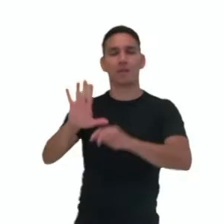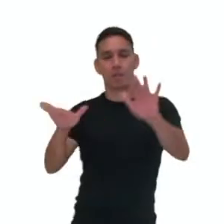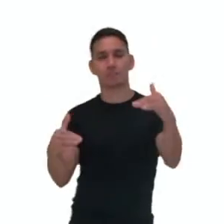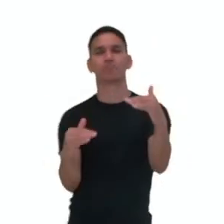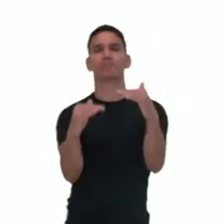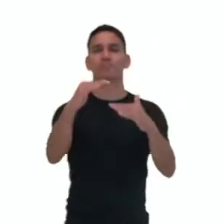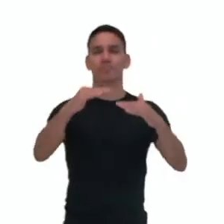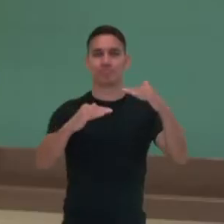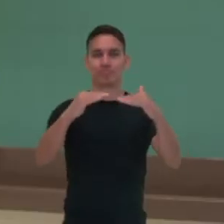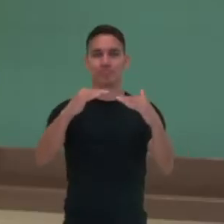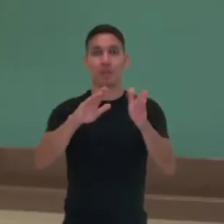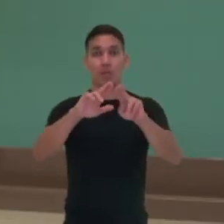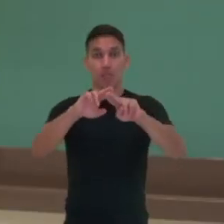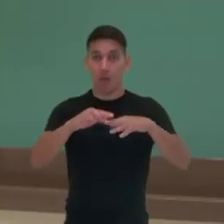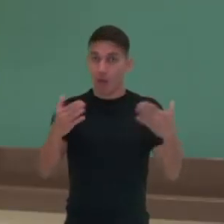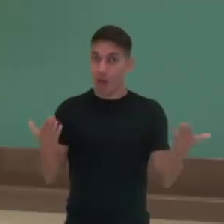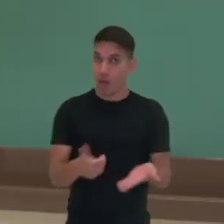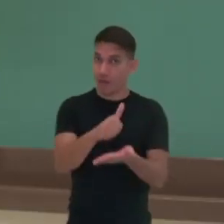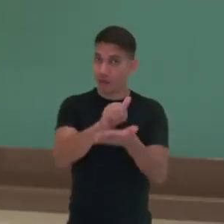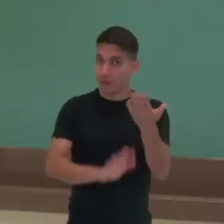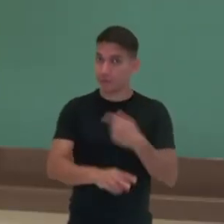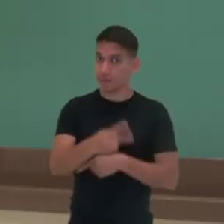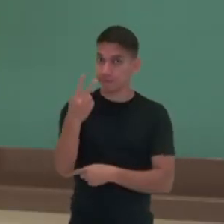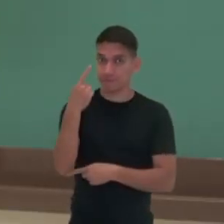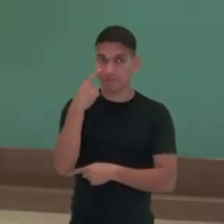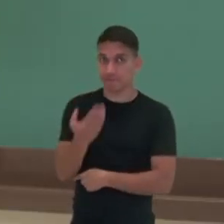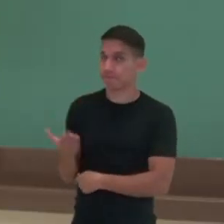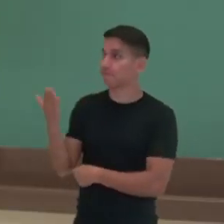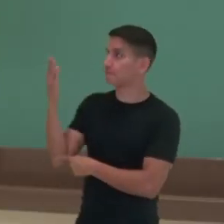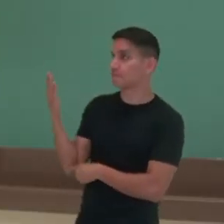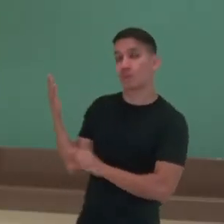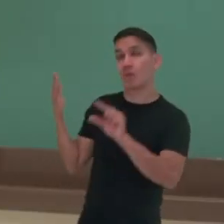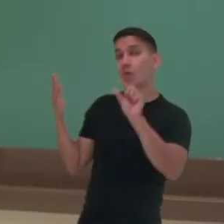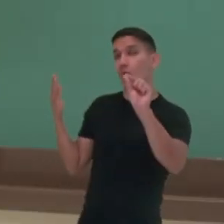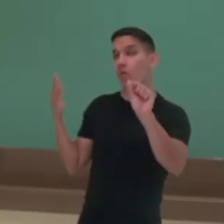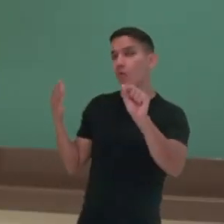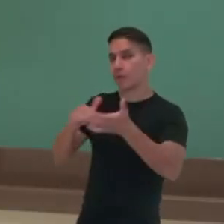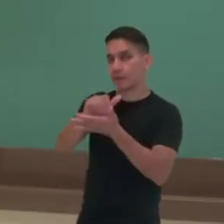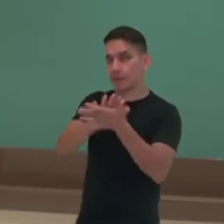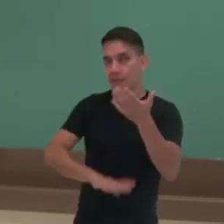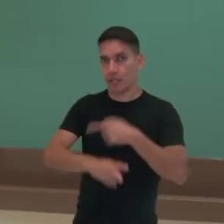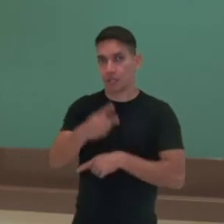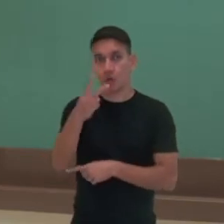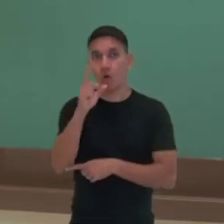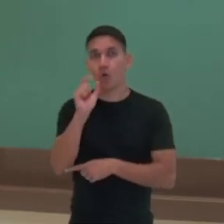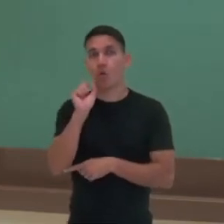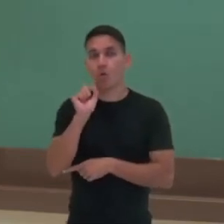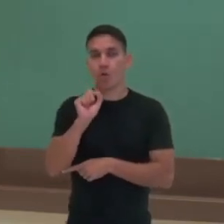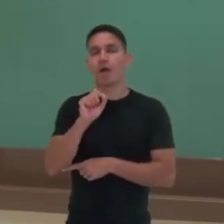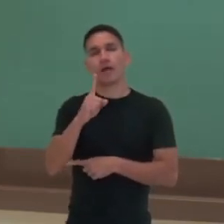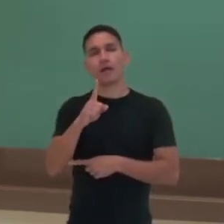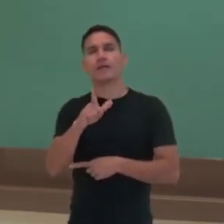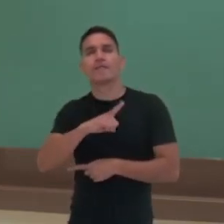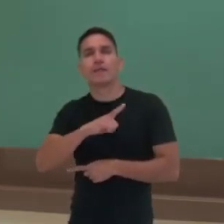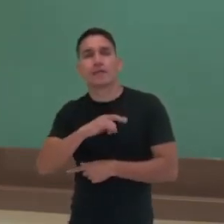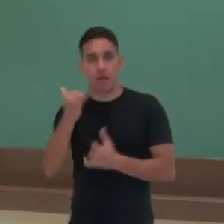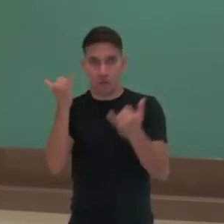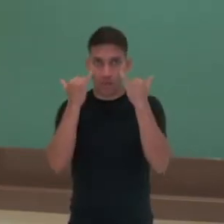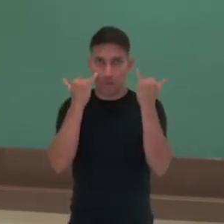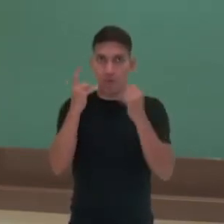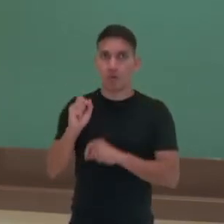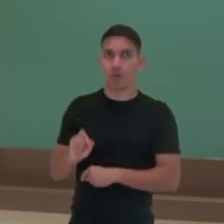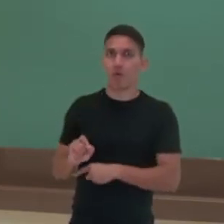proporcionais. Vamos então para o praticando 2. No praticando 2, são dados 3